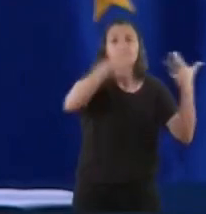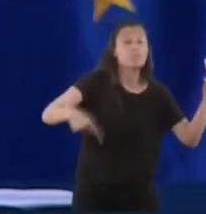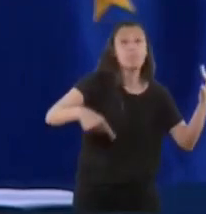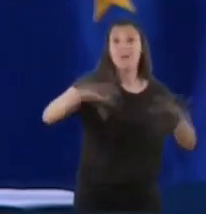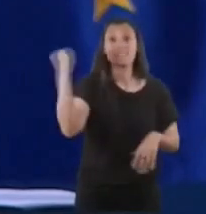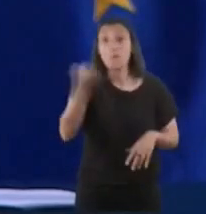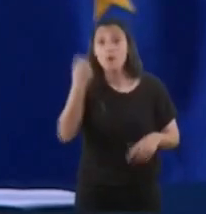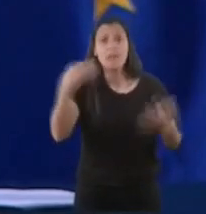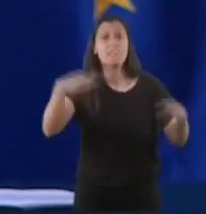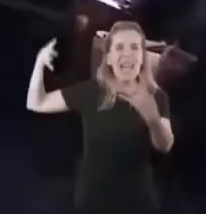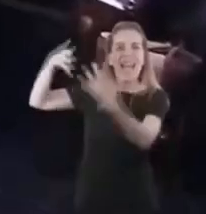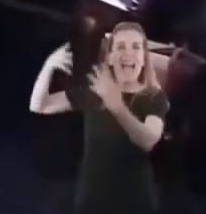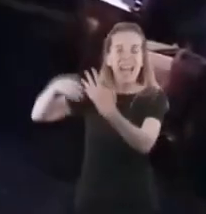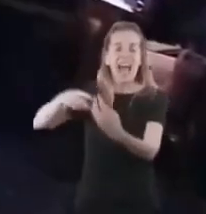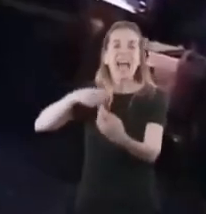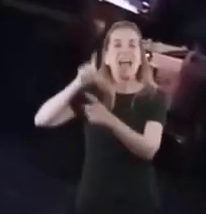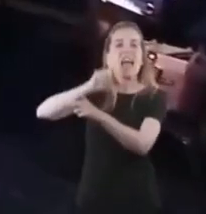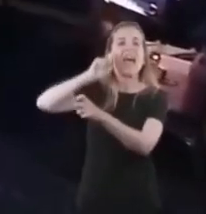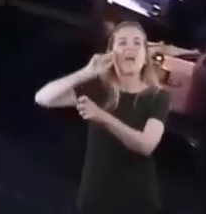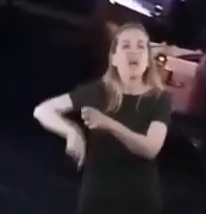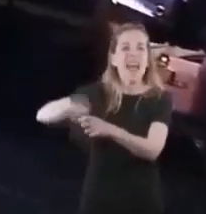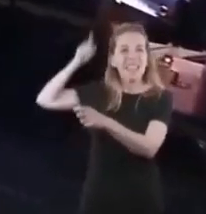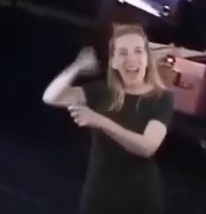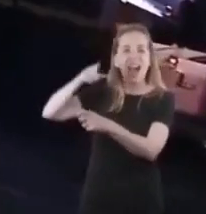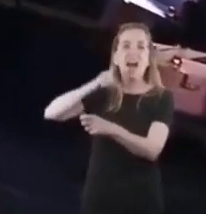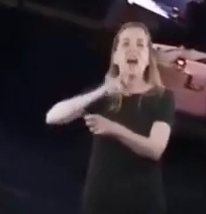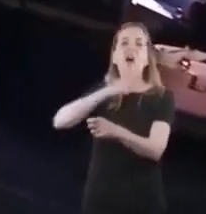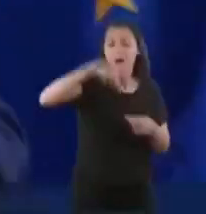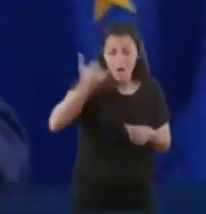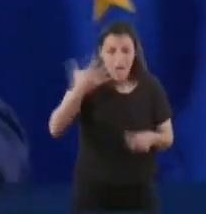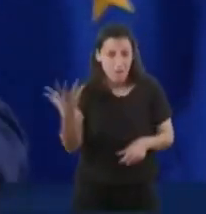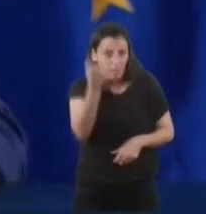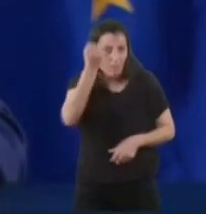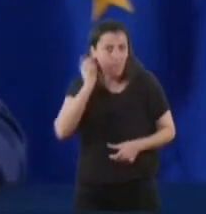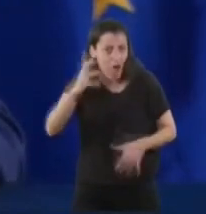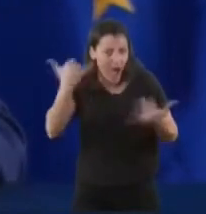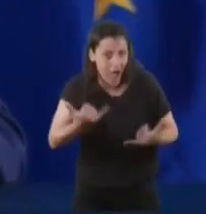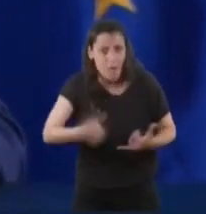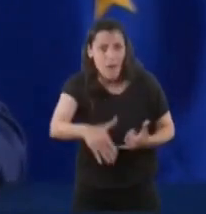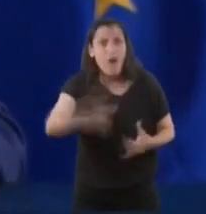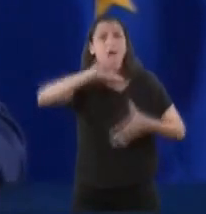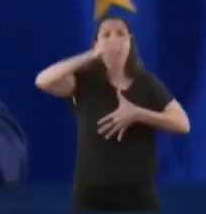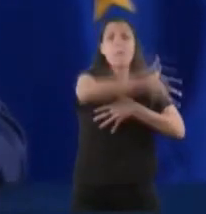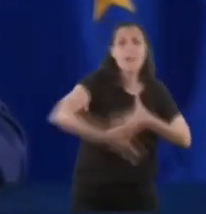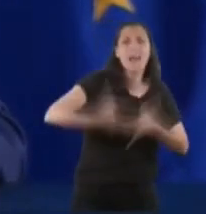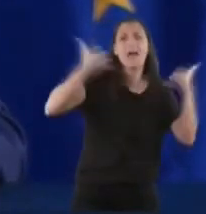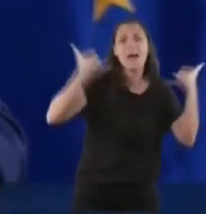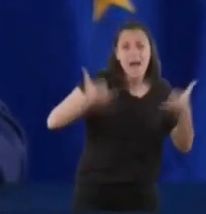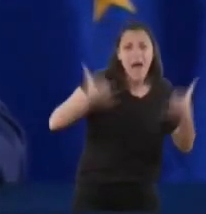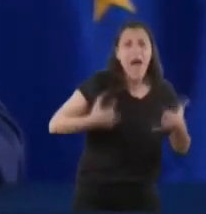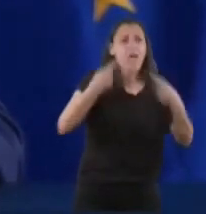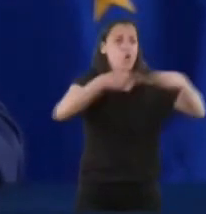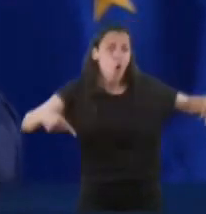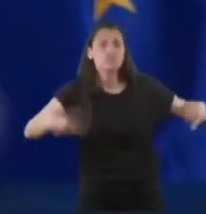afirmar que a América Latina e Caribe fazem parte do continente mais desigual do mundo temos que pensar para trabalharmos juntos que vivemos